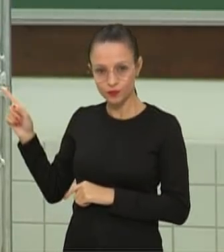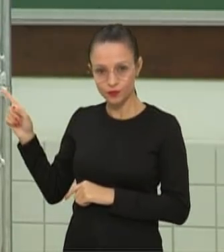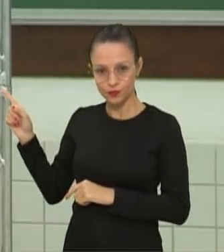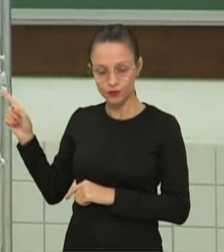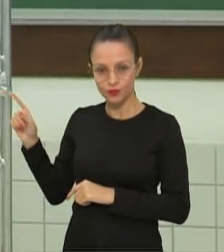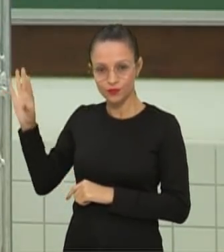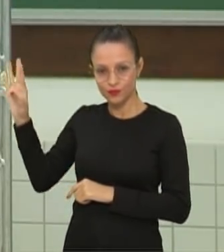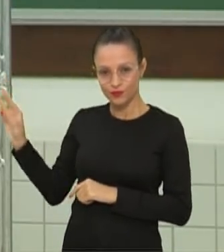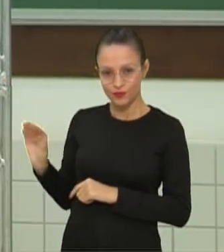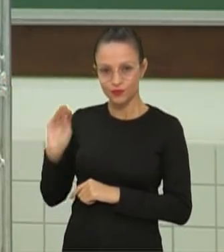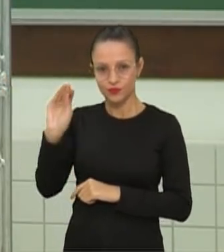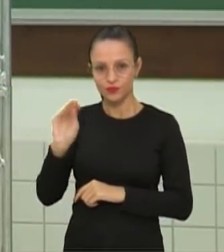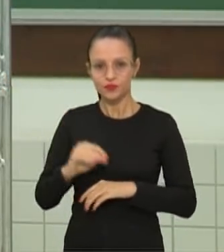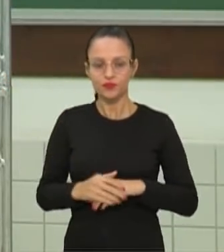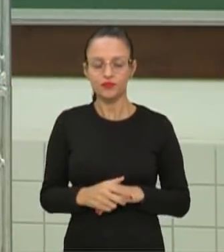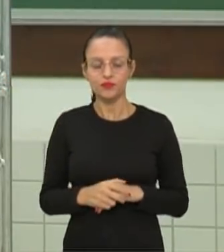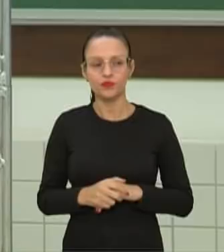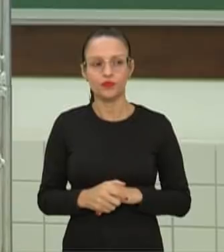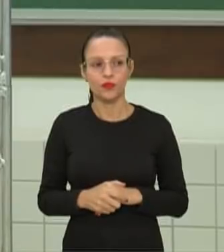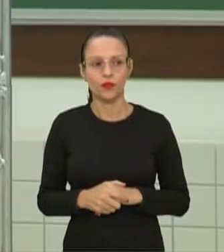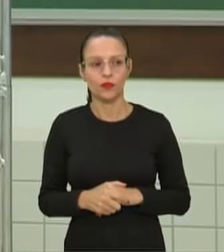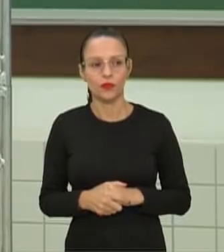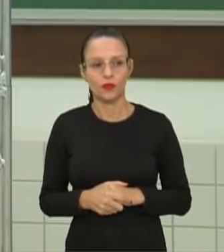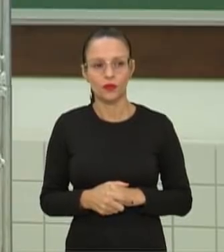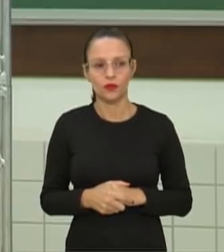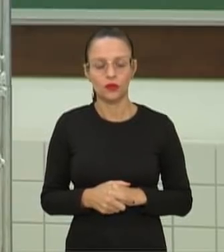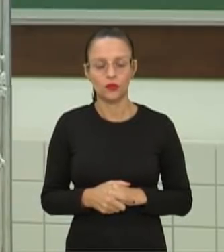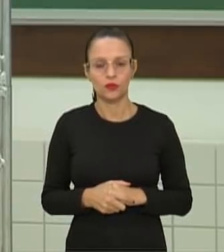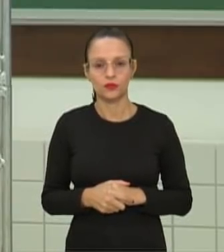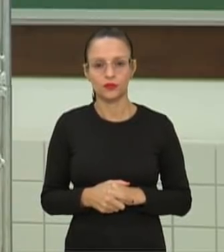mais x menos 3 sobre 6